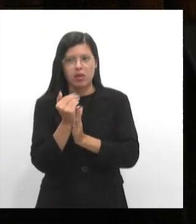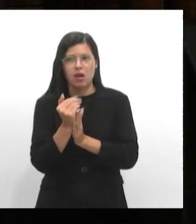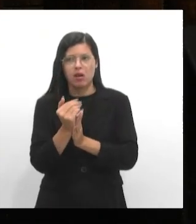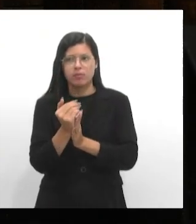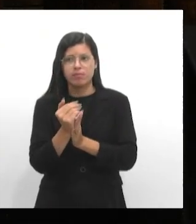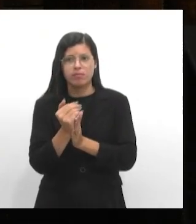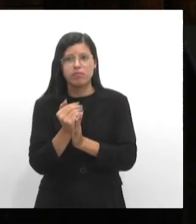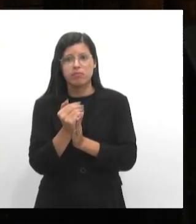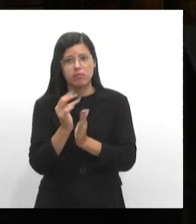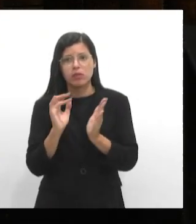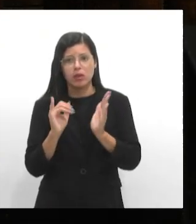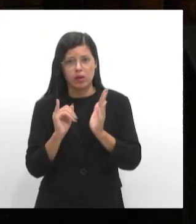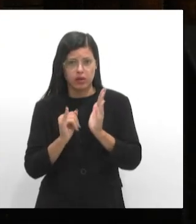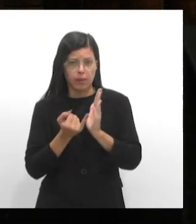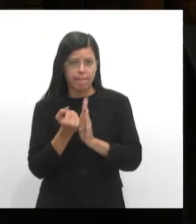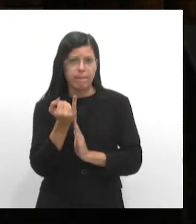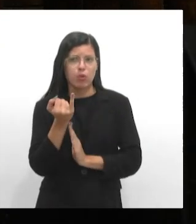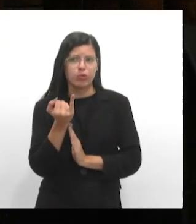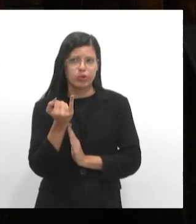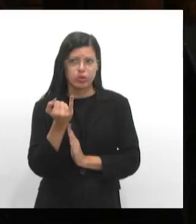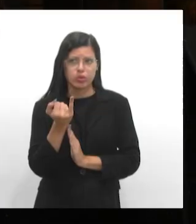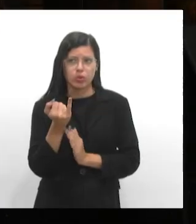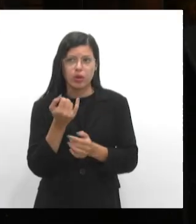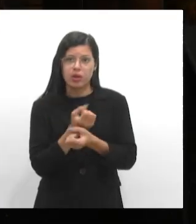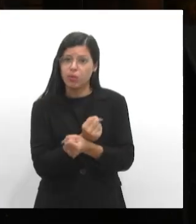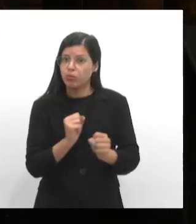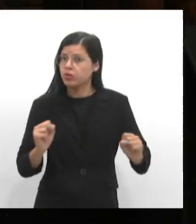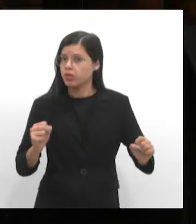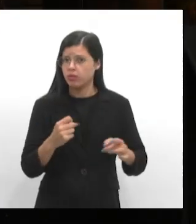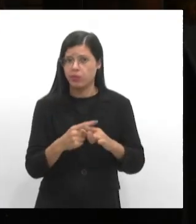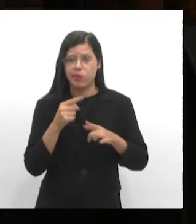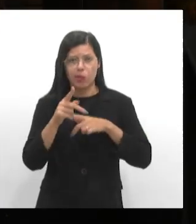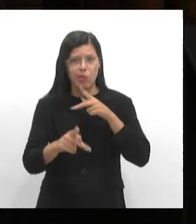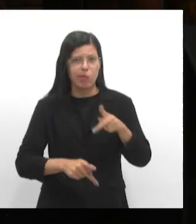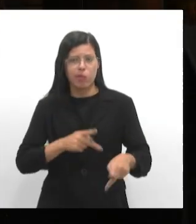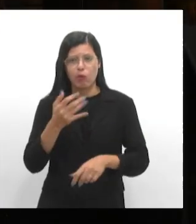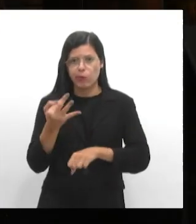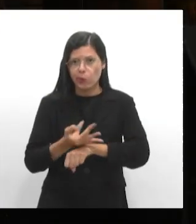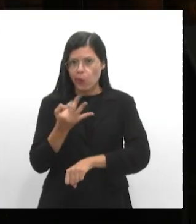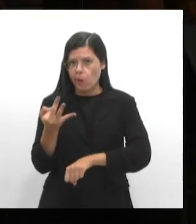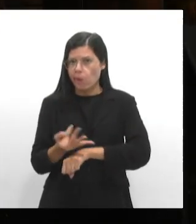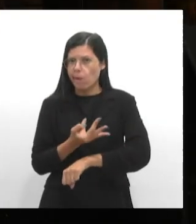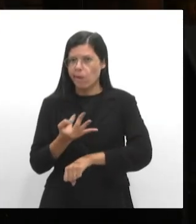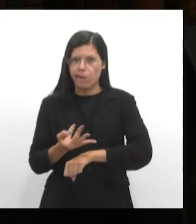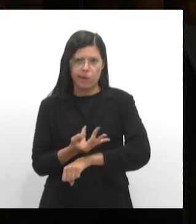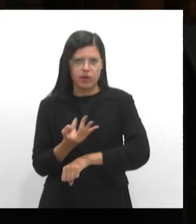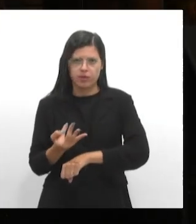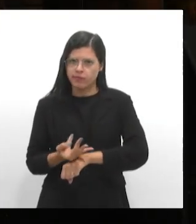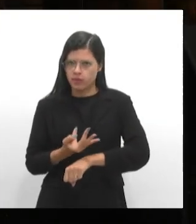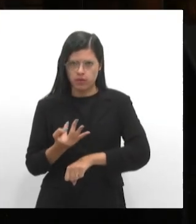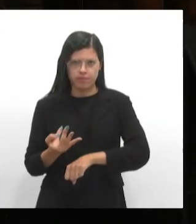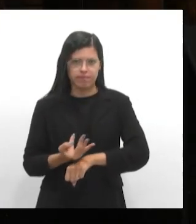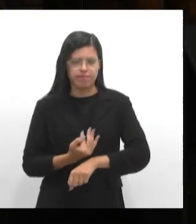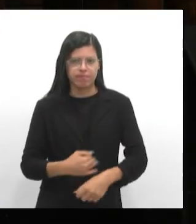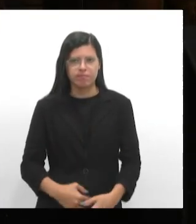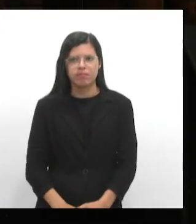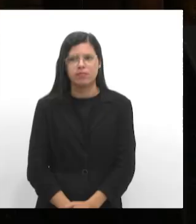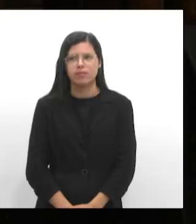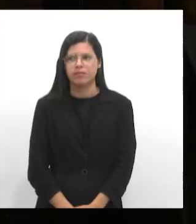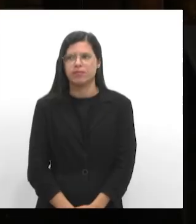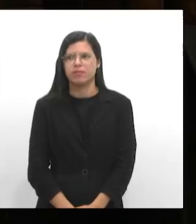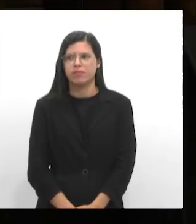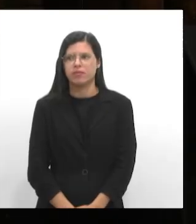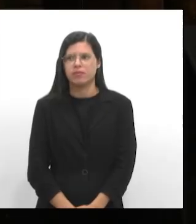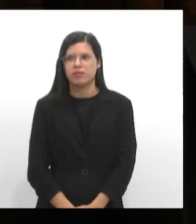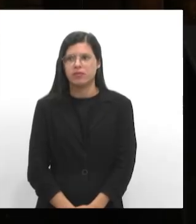aumentando impostos. Impossível que o povo não aguenta mais. Impossível que o povo não aguenta mais. Mas